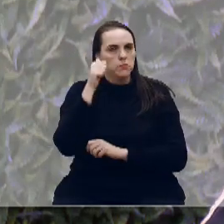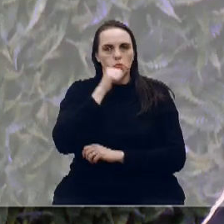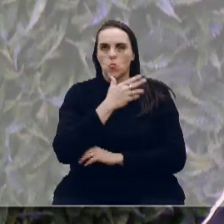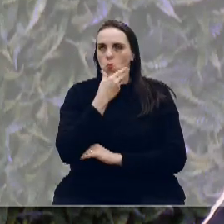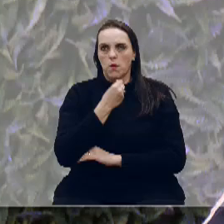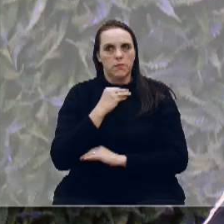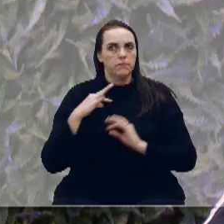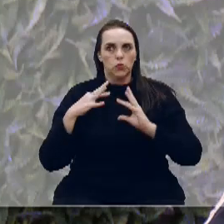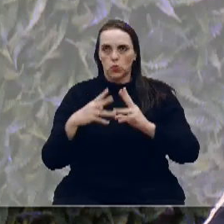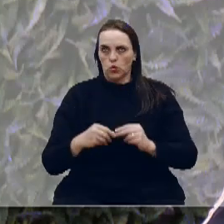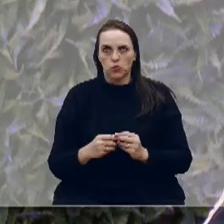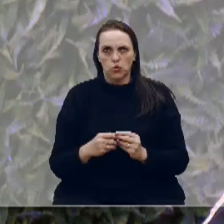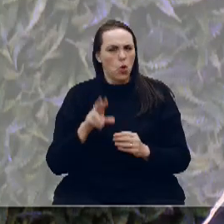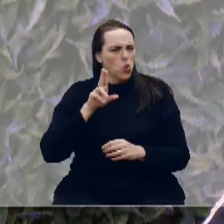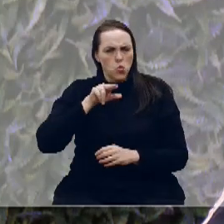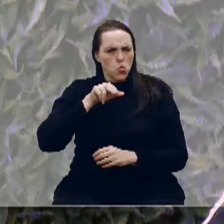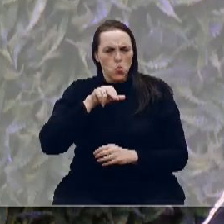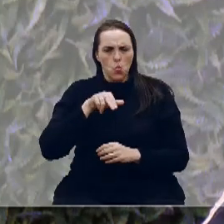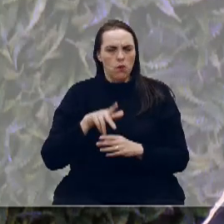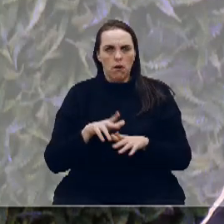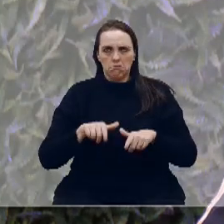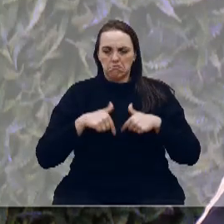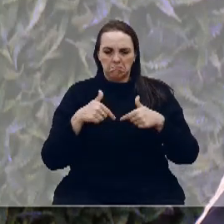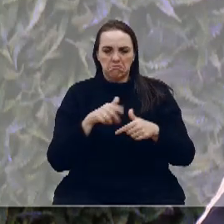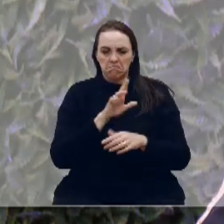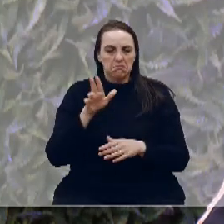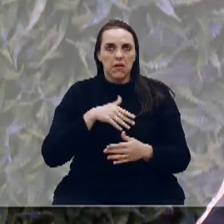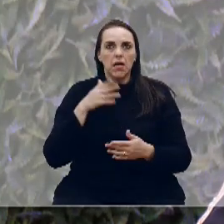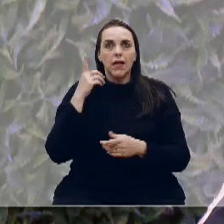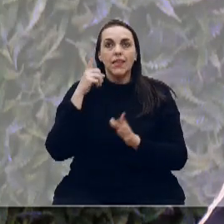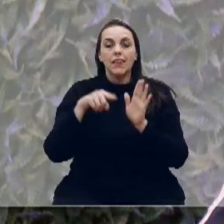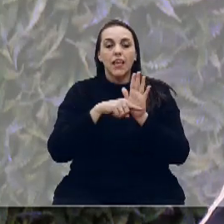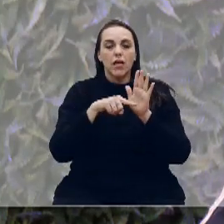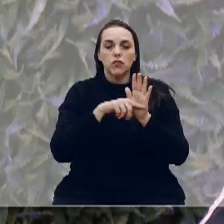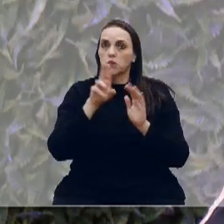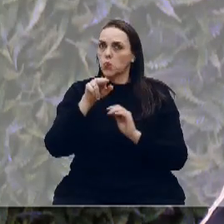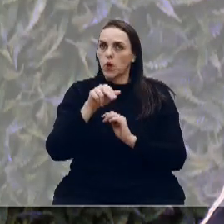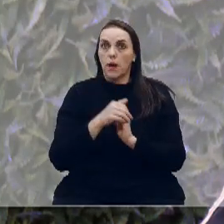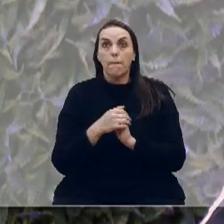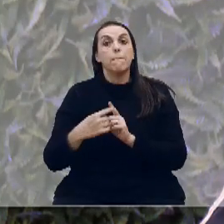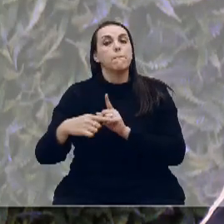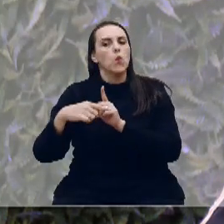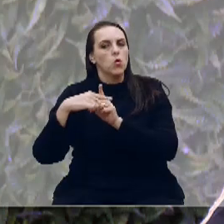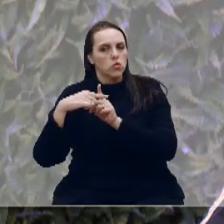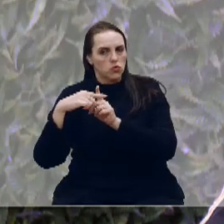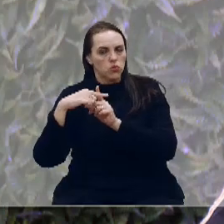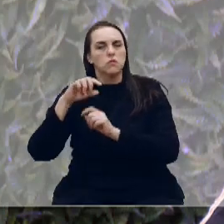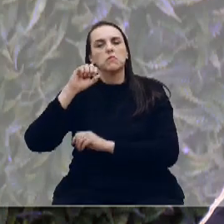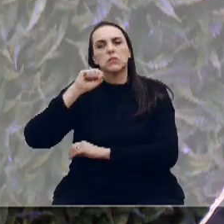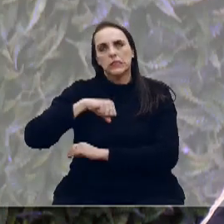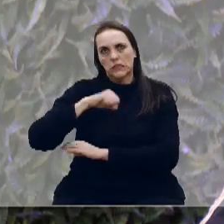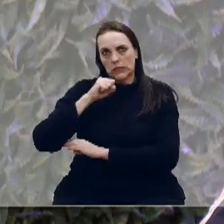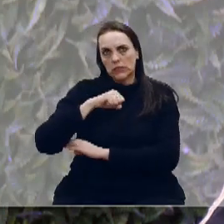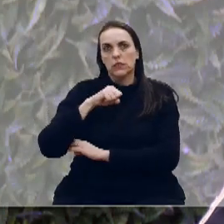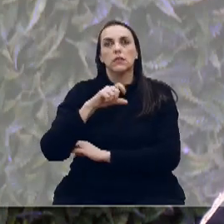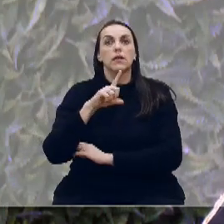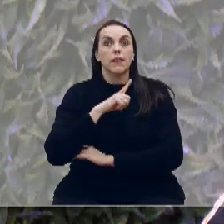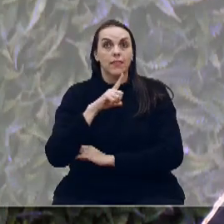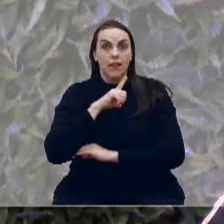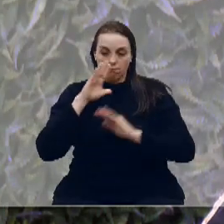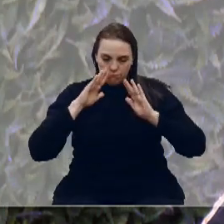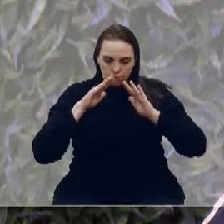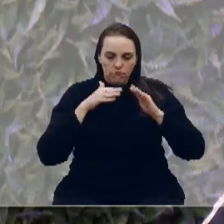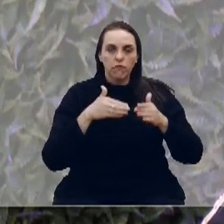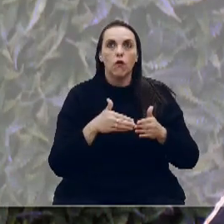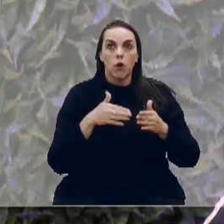homens. Não cheguei a enfrentar essa dificuldade negativa. Positivamente, já sim, tem uma ênfase muito